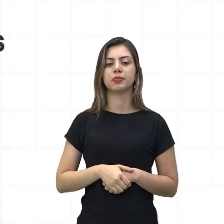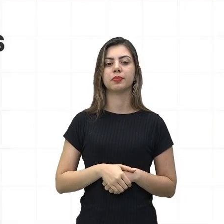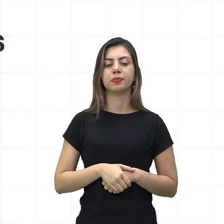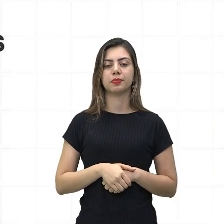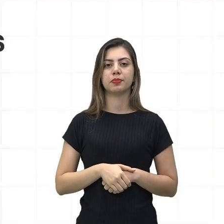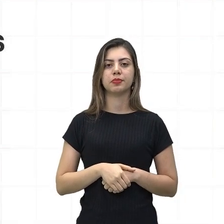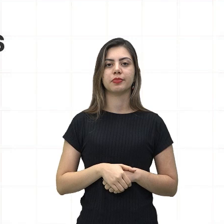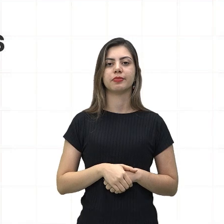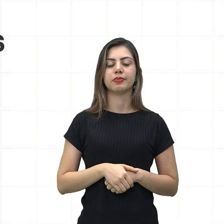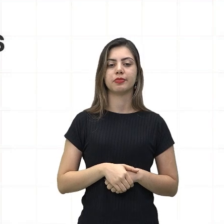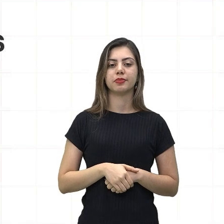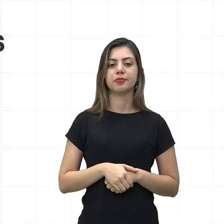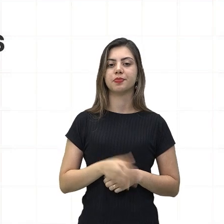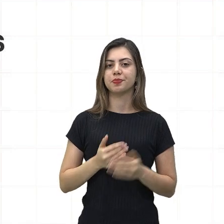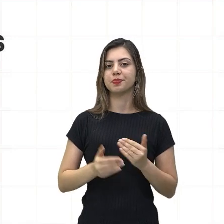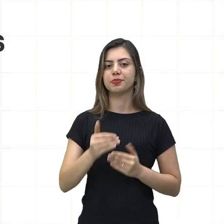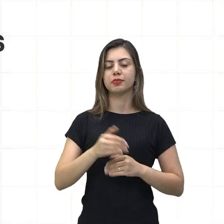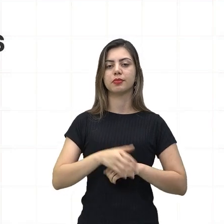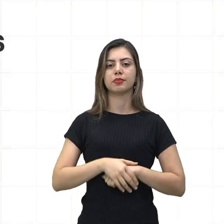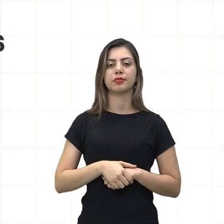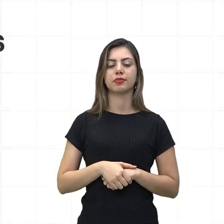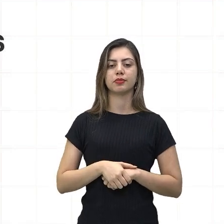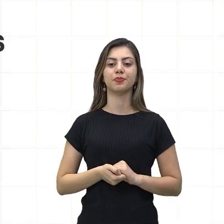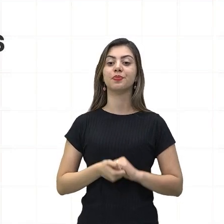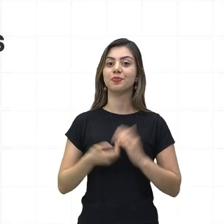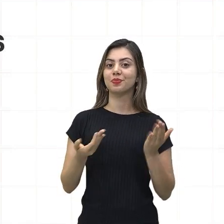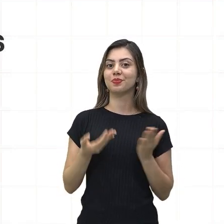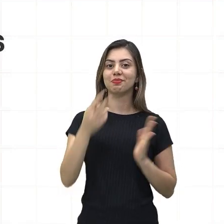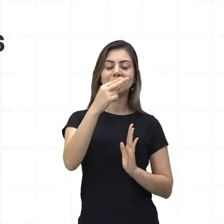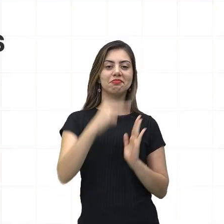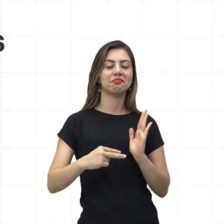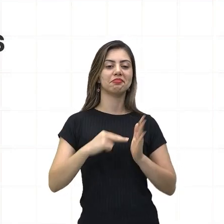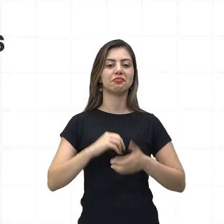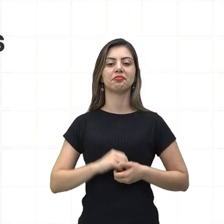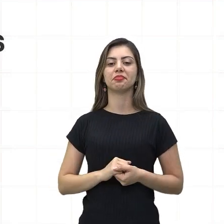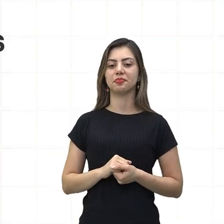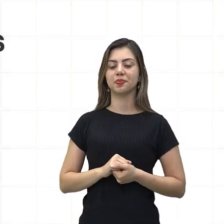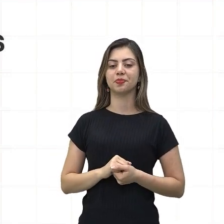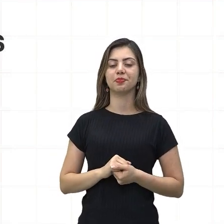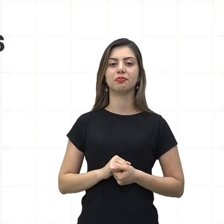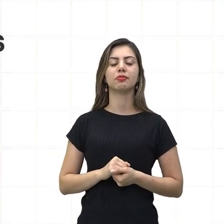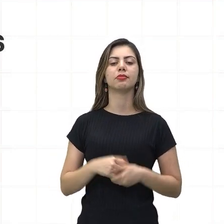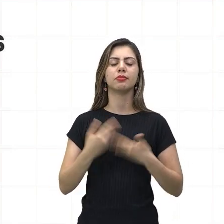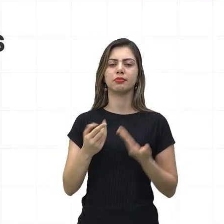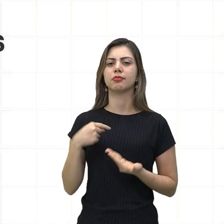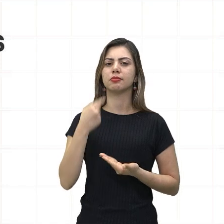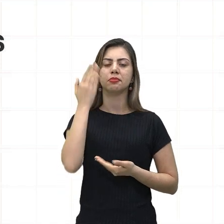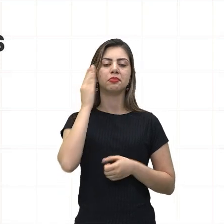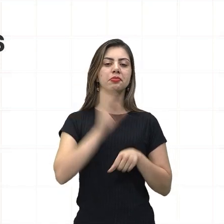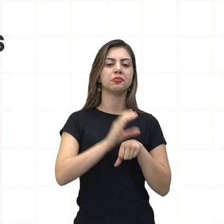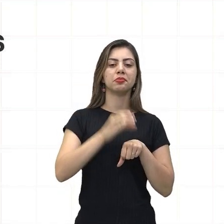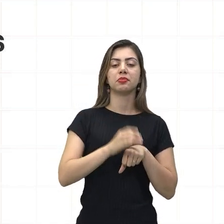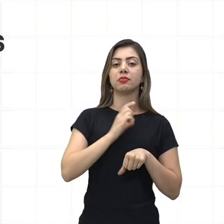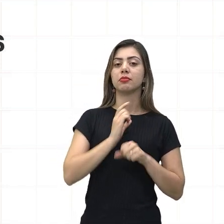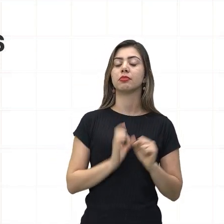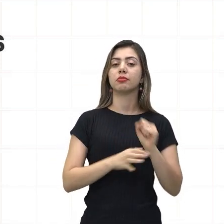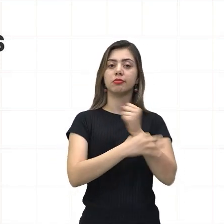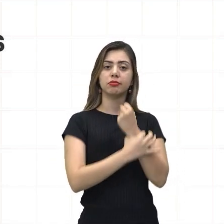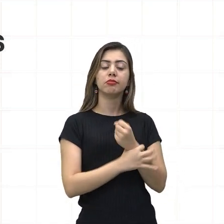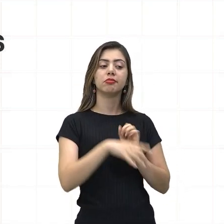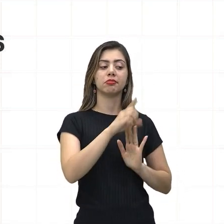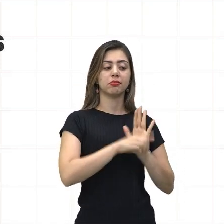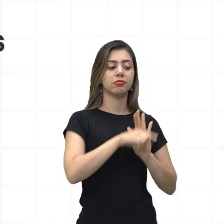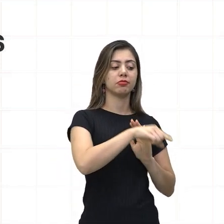adiante, vamos lá, galera. Vamos concluir, então, esse texto. Vamos lá, gente. Além disso, a Constituição assegura o direito dos